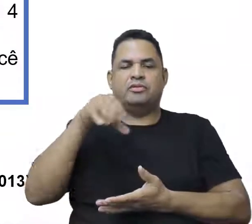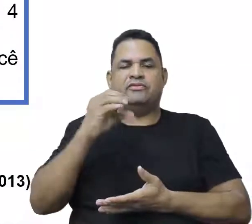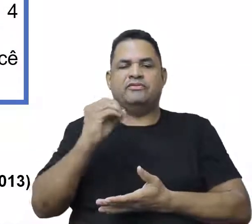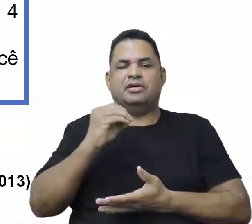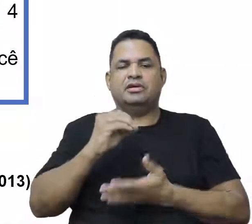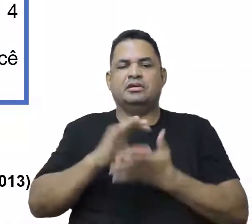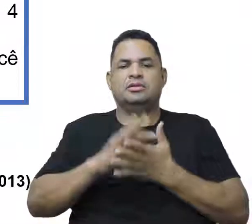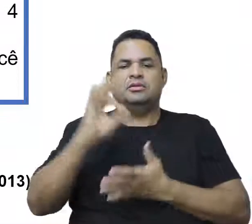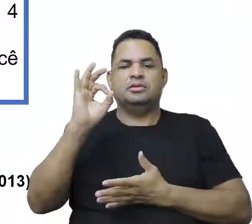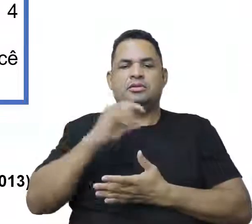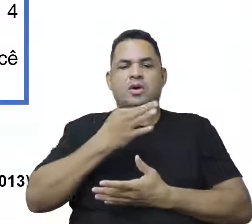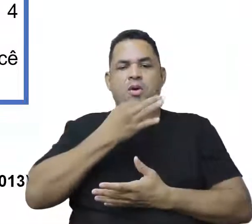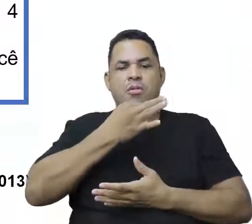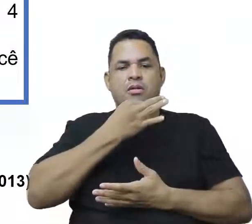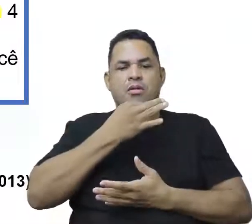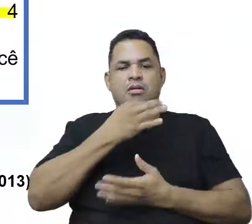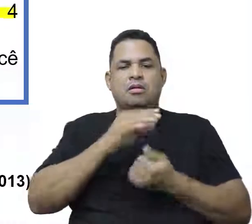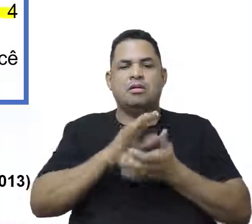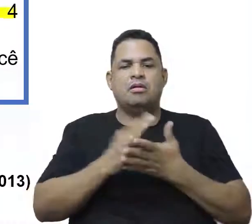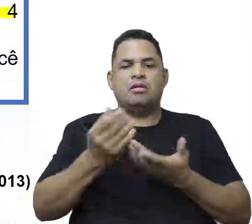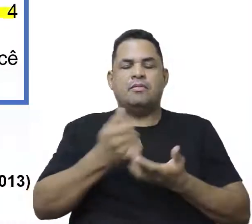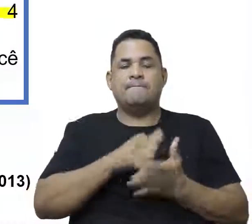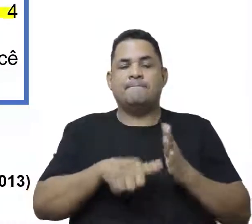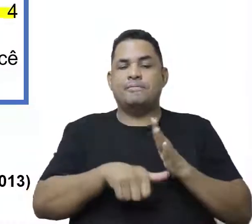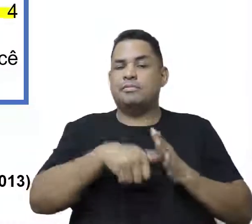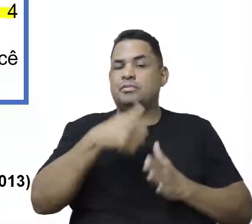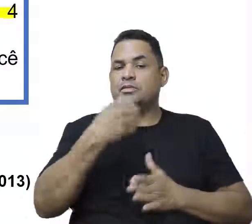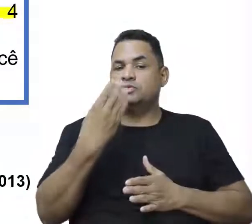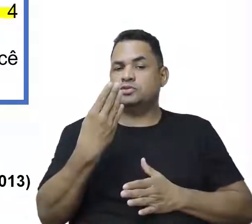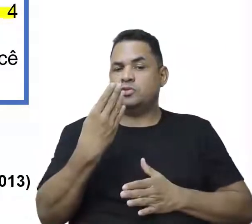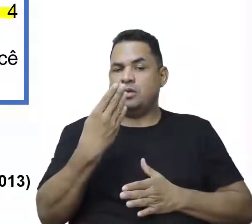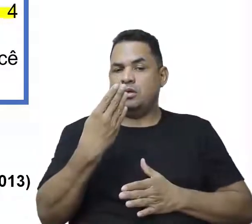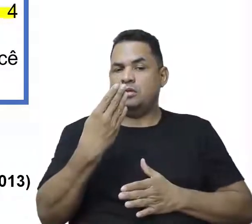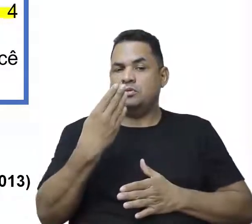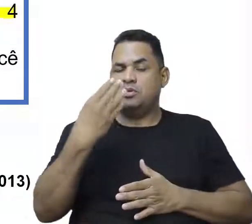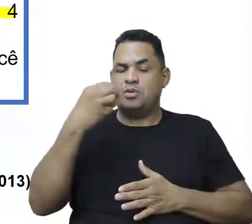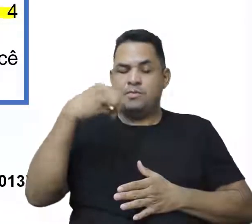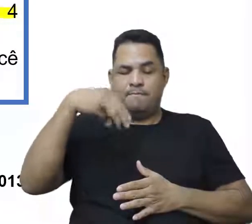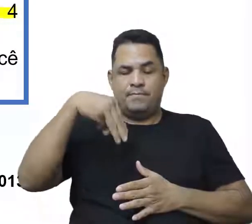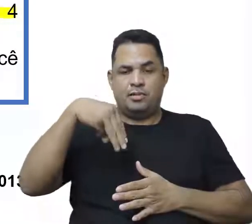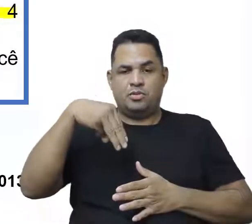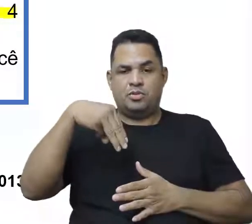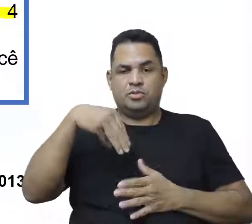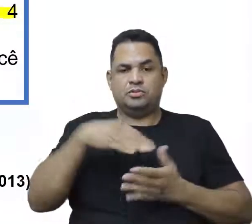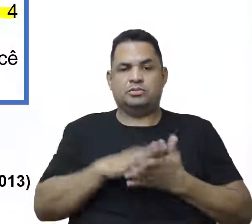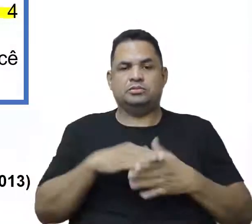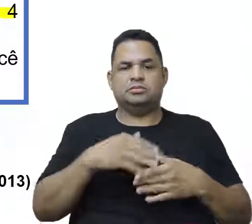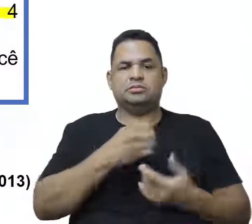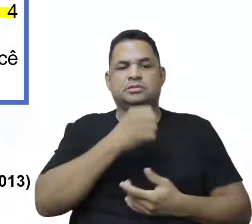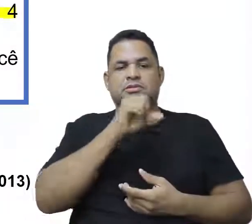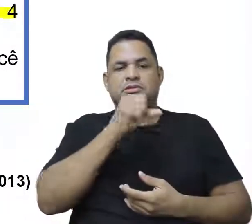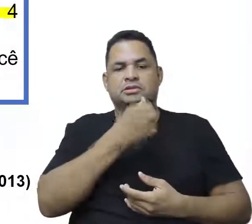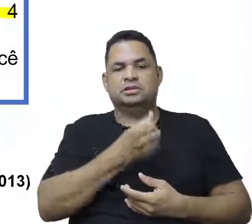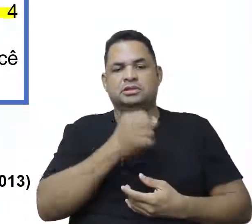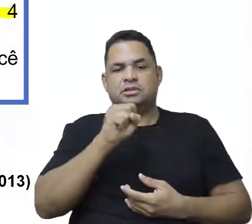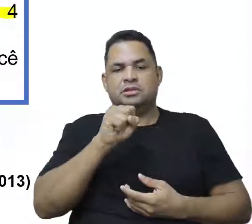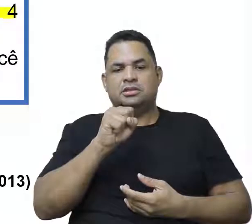da opinião é formada ali nos primeiros 4 minutos quando você entra para uma entrevista.